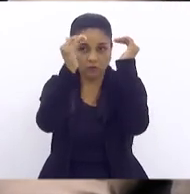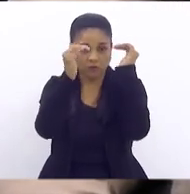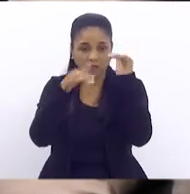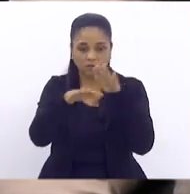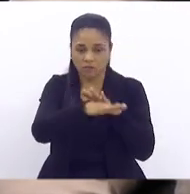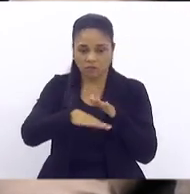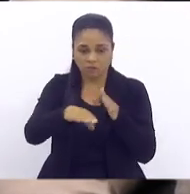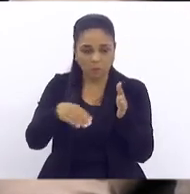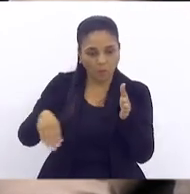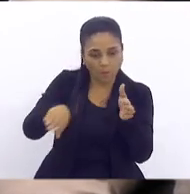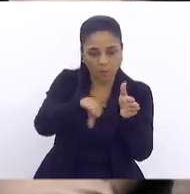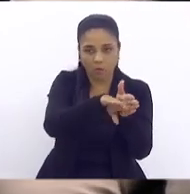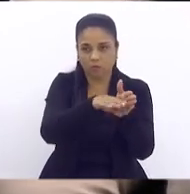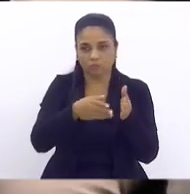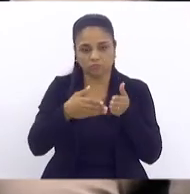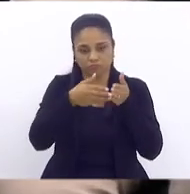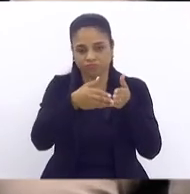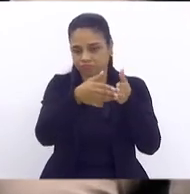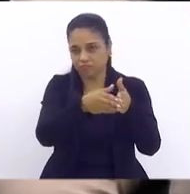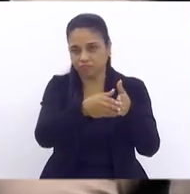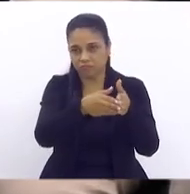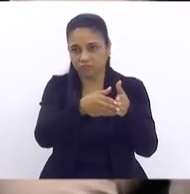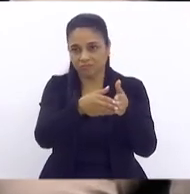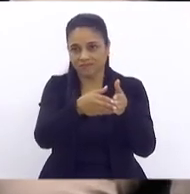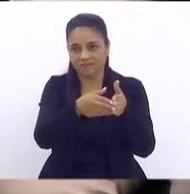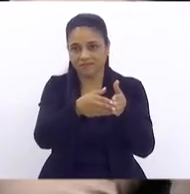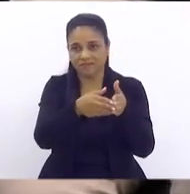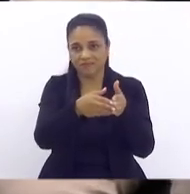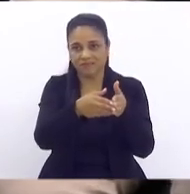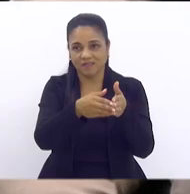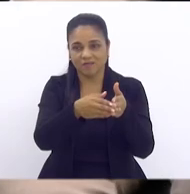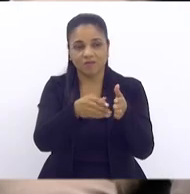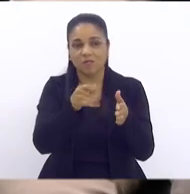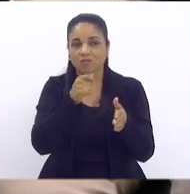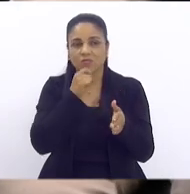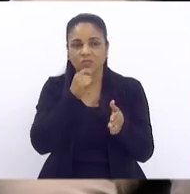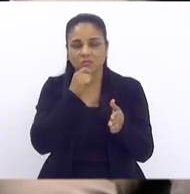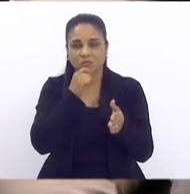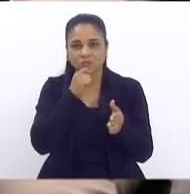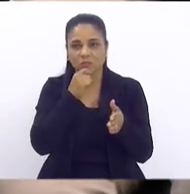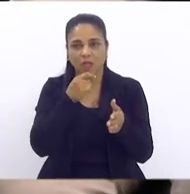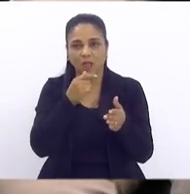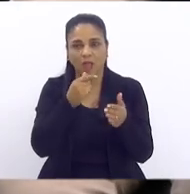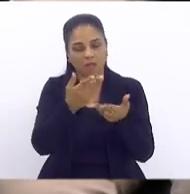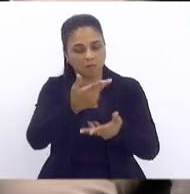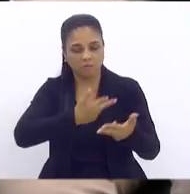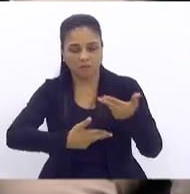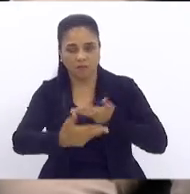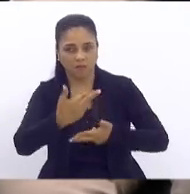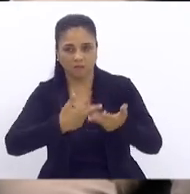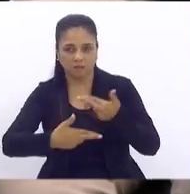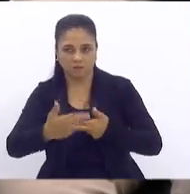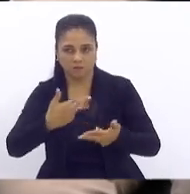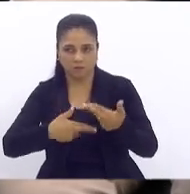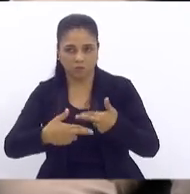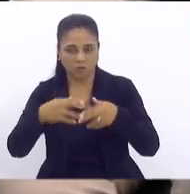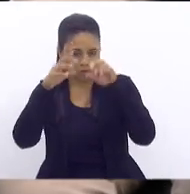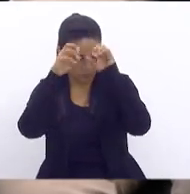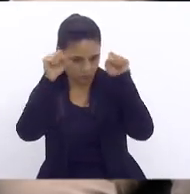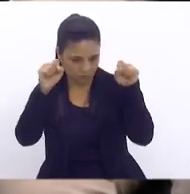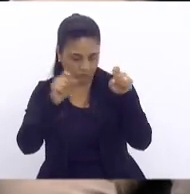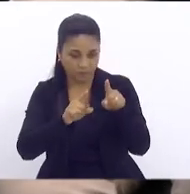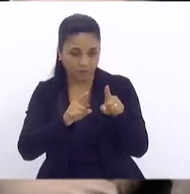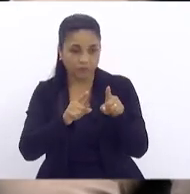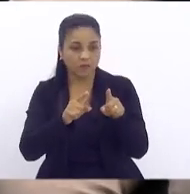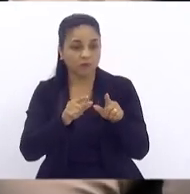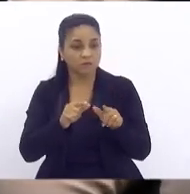o porto não tem que seguir. Não, o porto não tem uma relação com a norma. No que concerne as